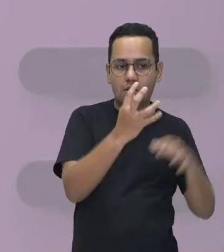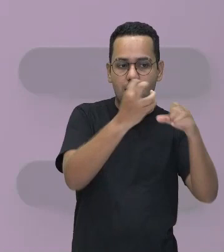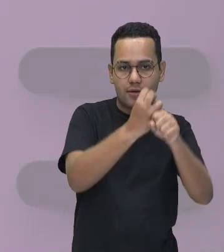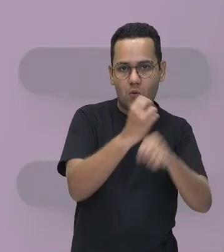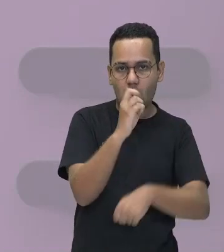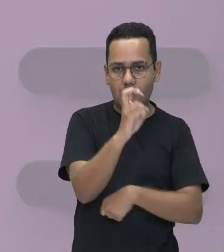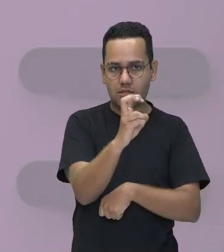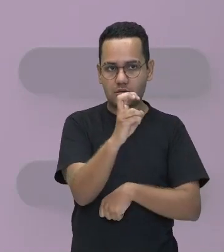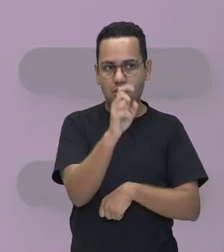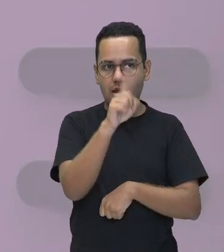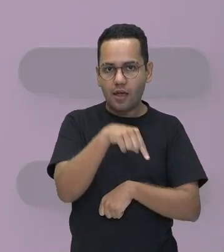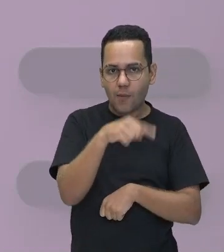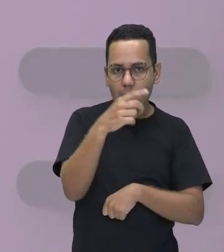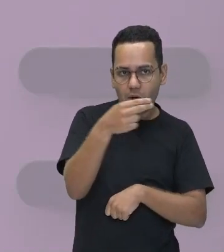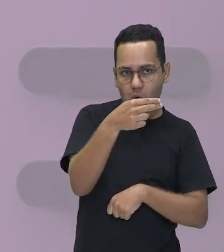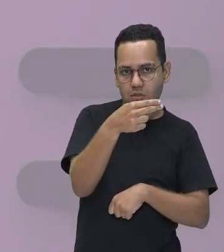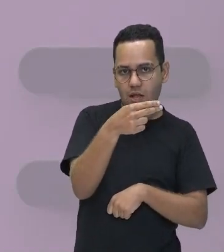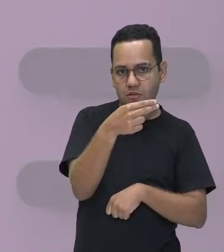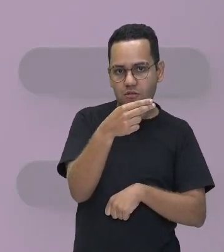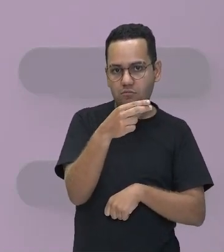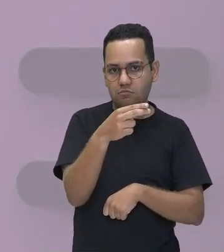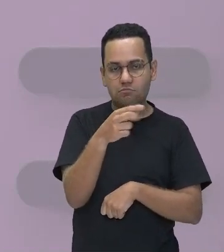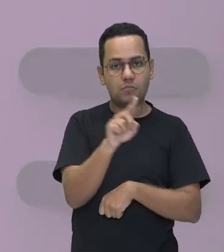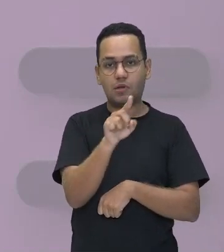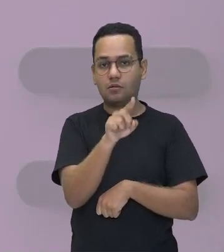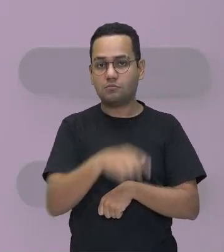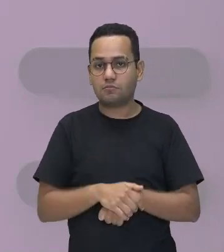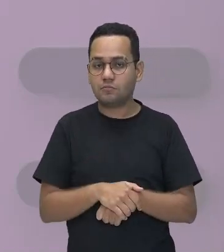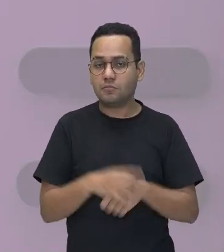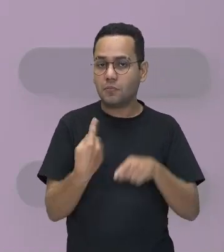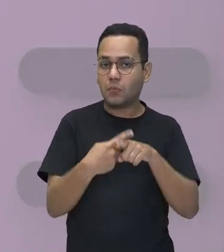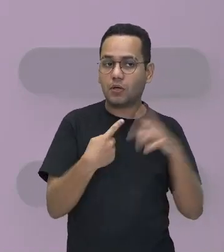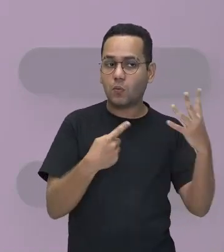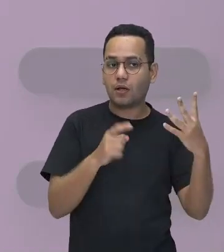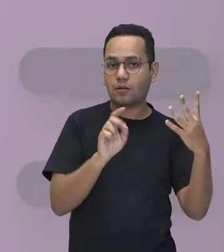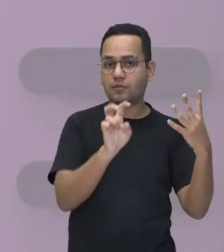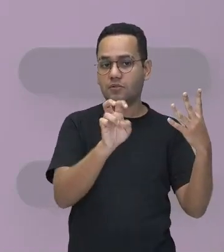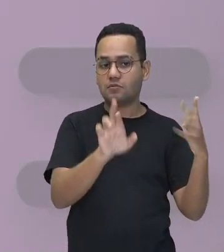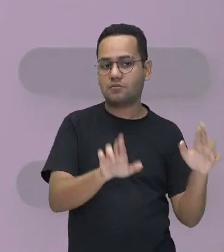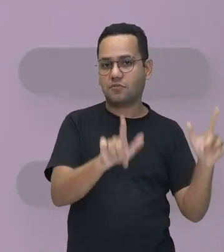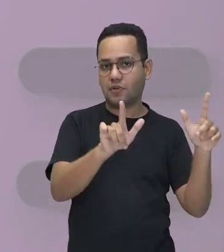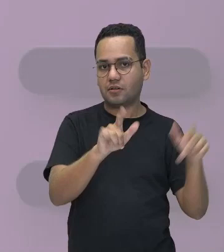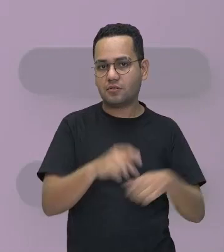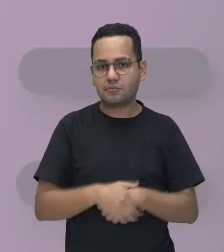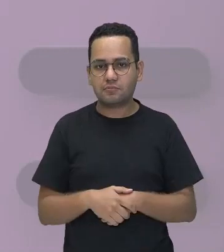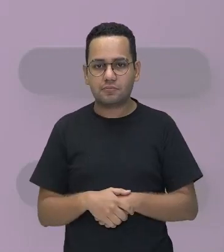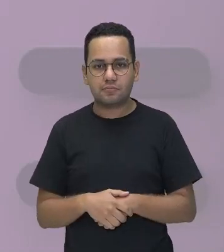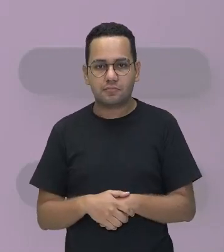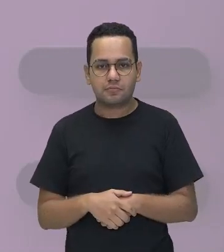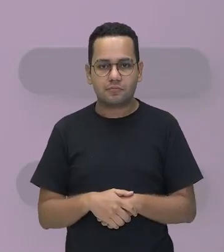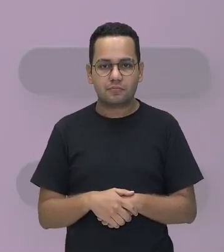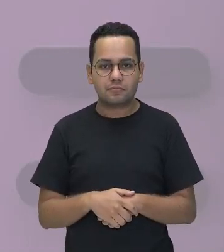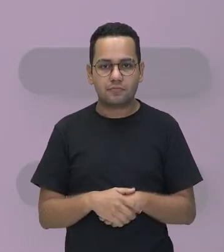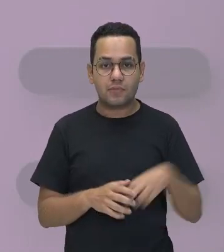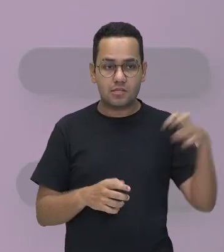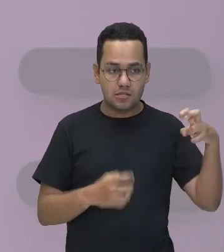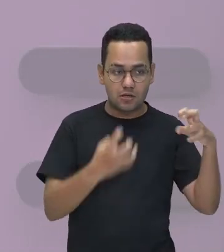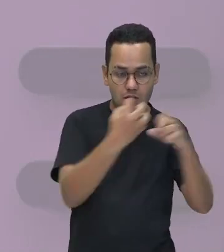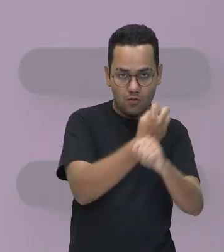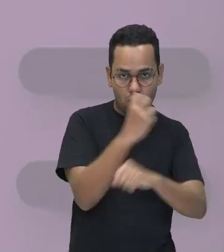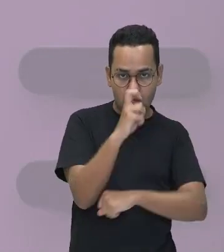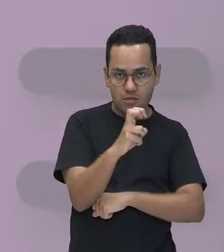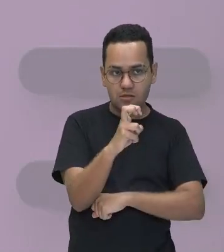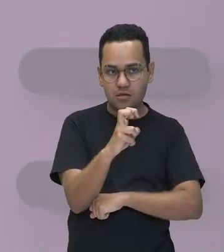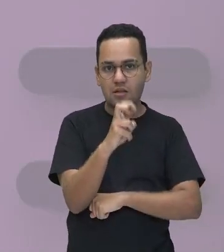igualdade não né não é uma igualdade porque 4 é diferente de 5 agora quando eu coloco 5 = 5 Aí